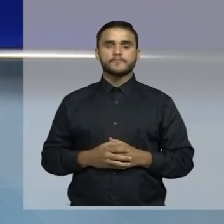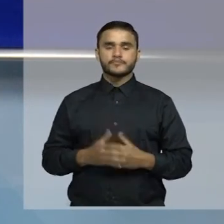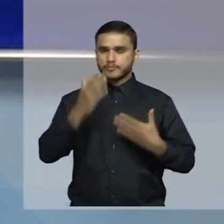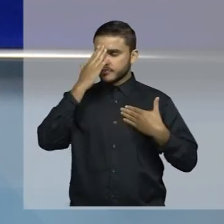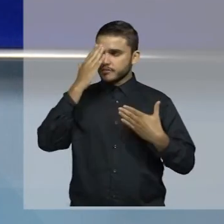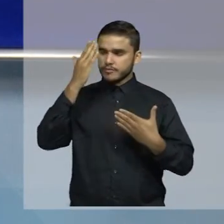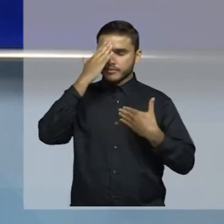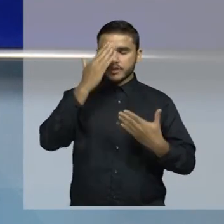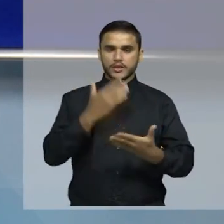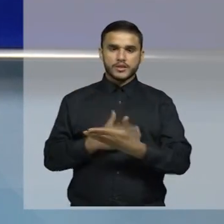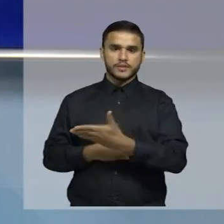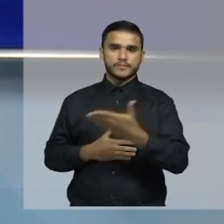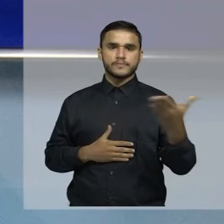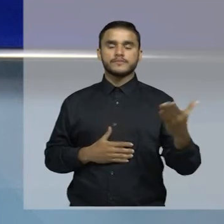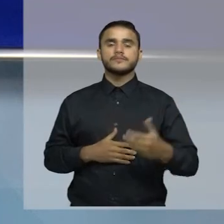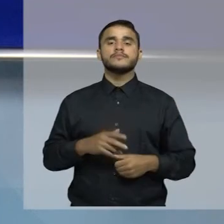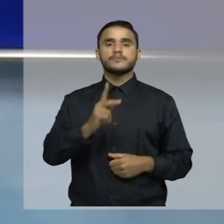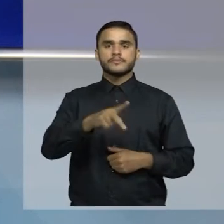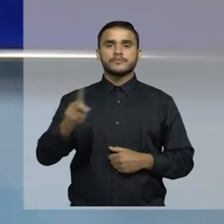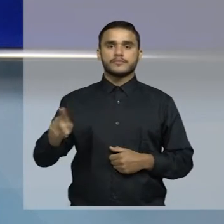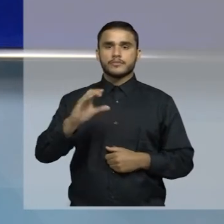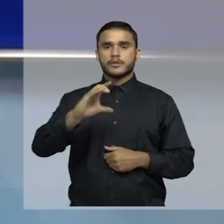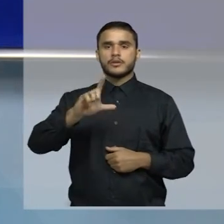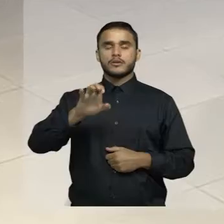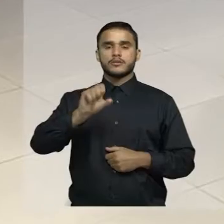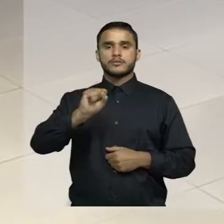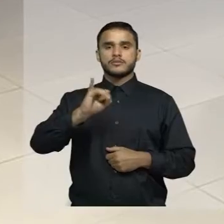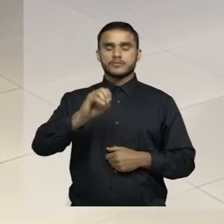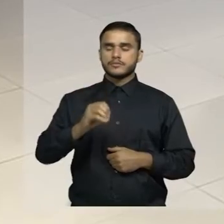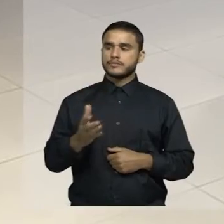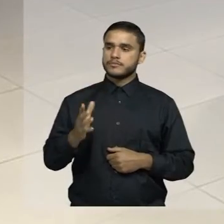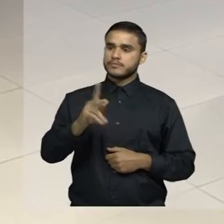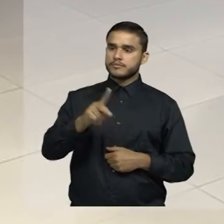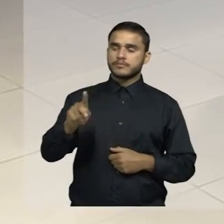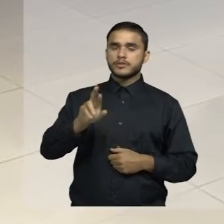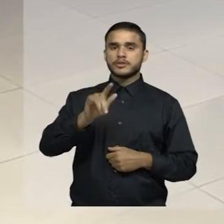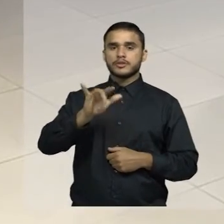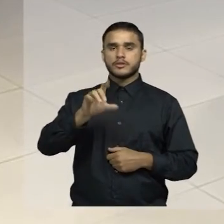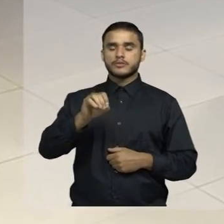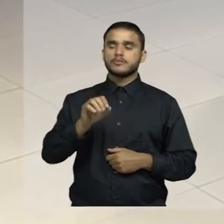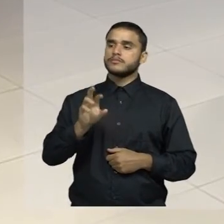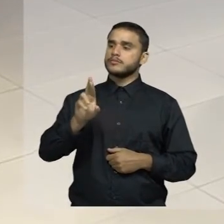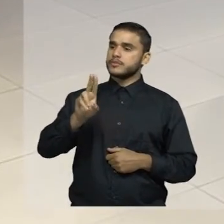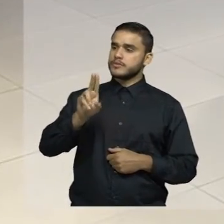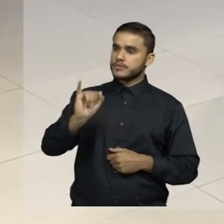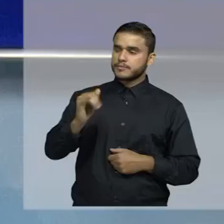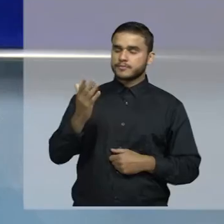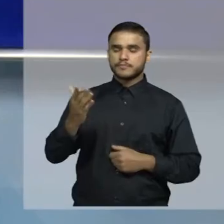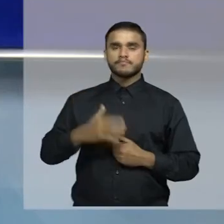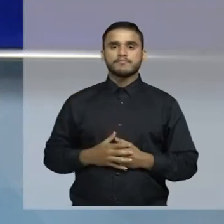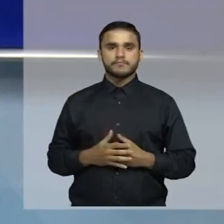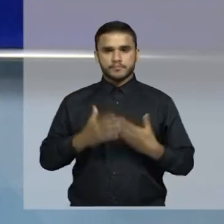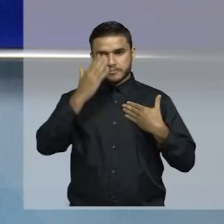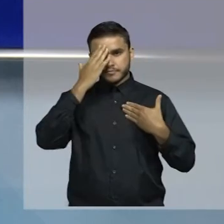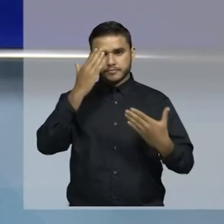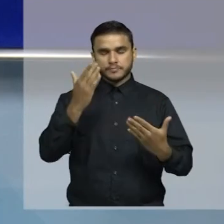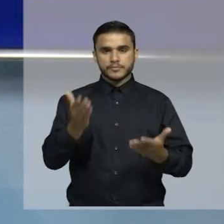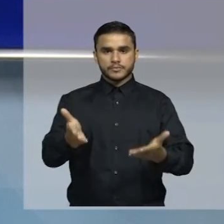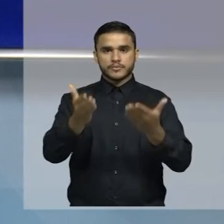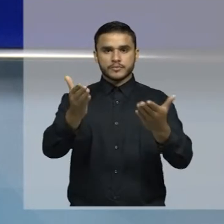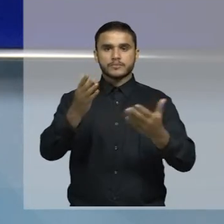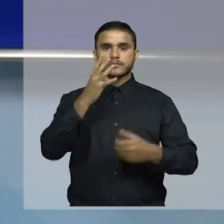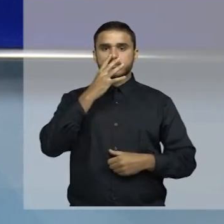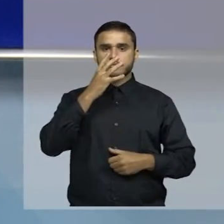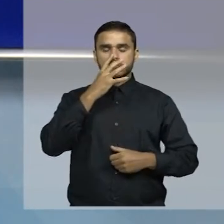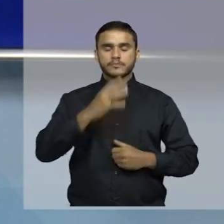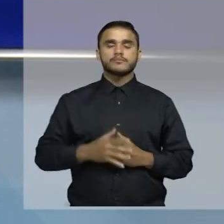Observatório, agradecendo aqui aos nossos debatedores, professores Clésio Arruda, Reginaldo Vasconcelos e Rui Martinho Rodrigues, e, em especial, agradecer